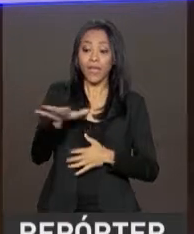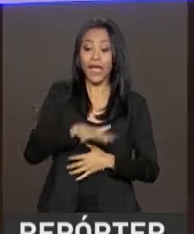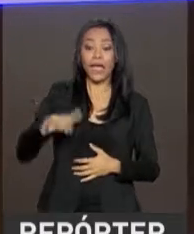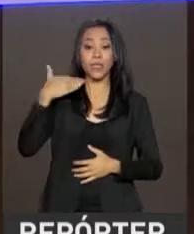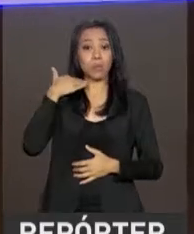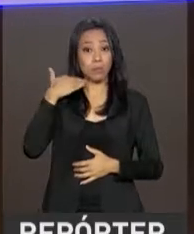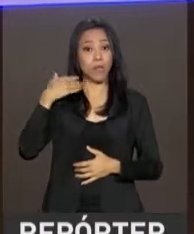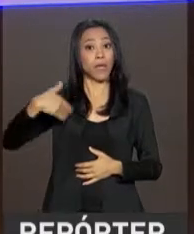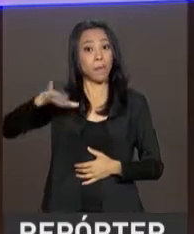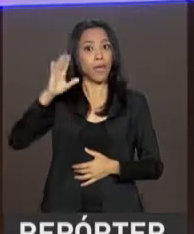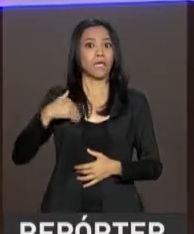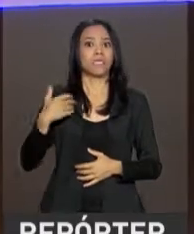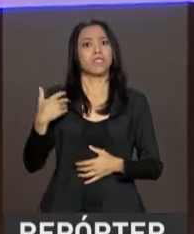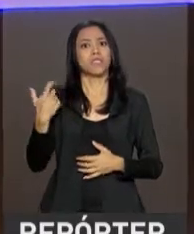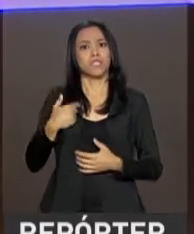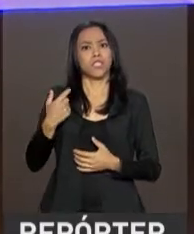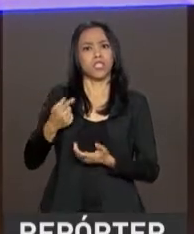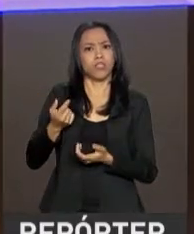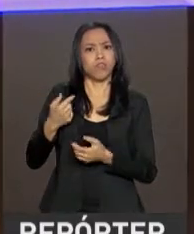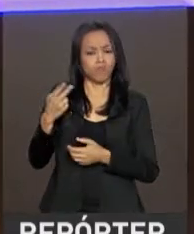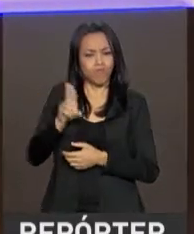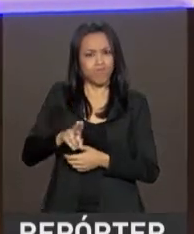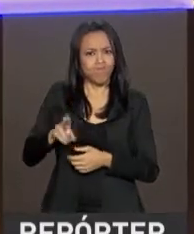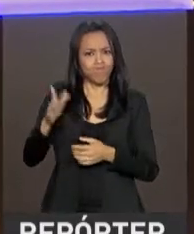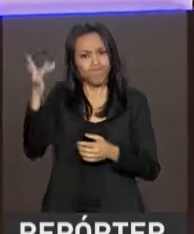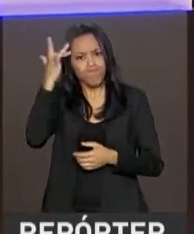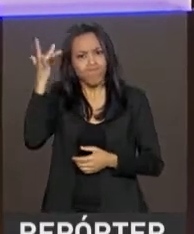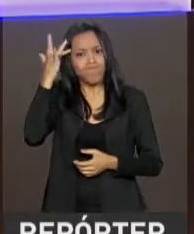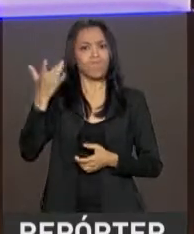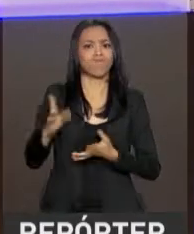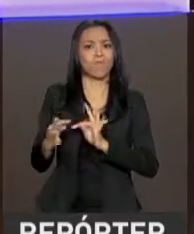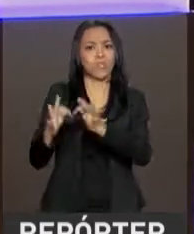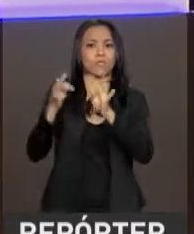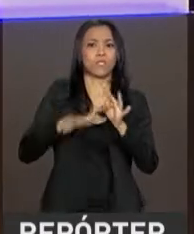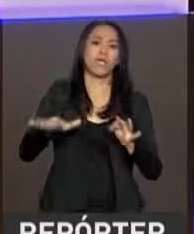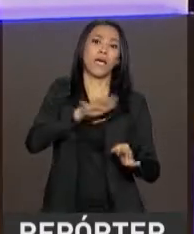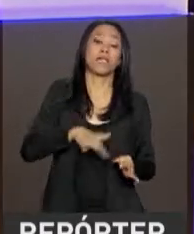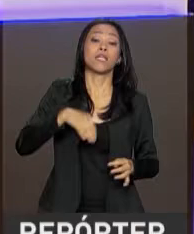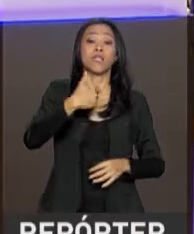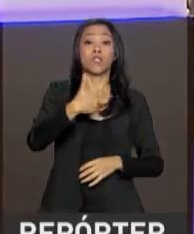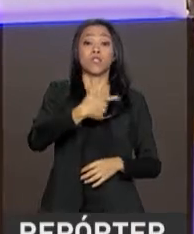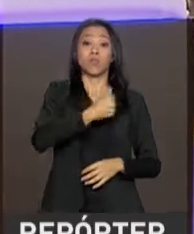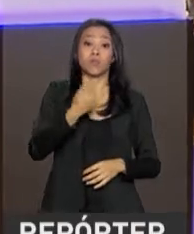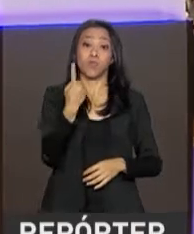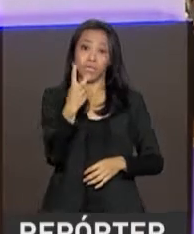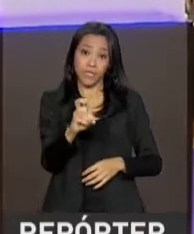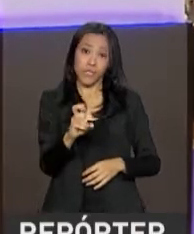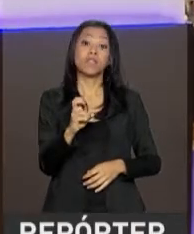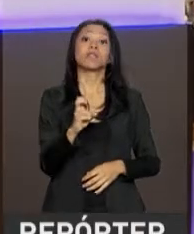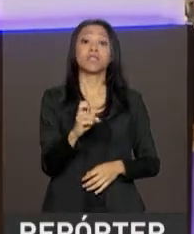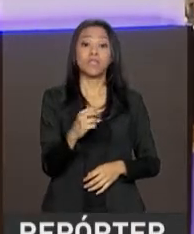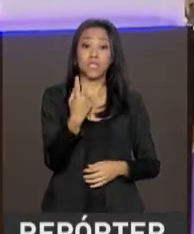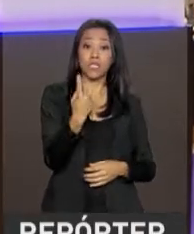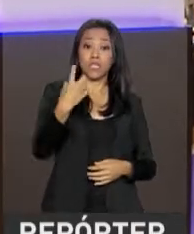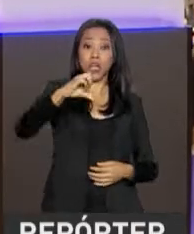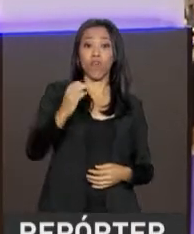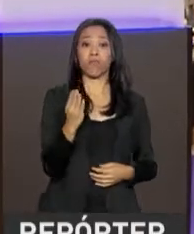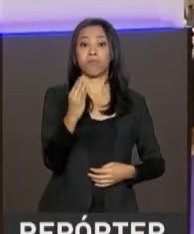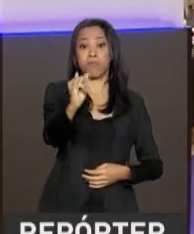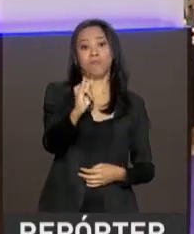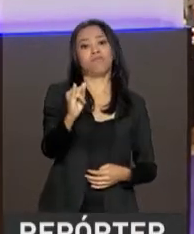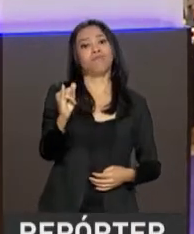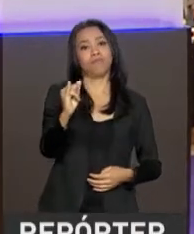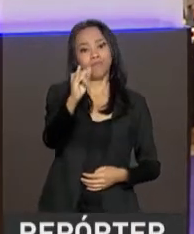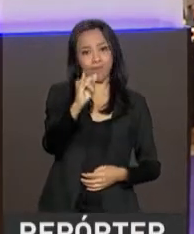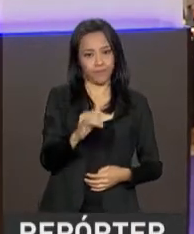mais investe em tecnologia da informação somente em 2015 foram investidos 19 bilhões de reais em